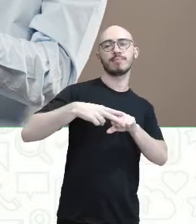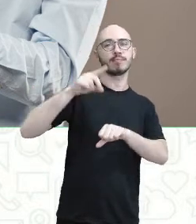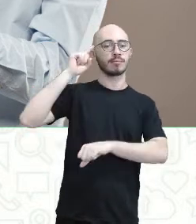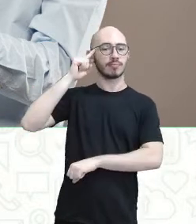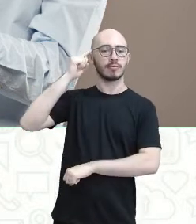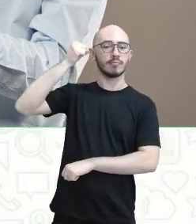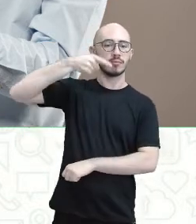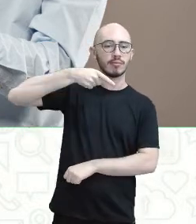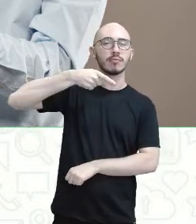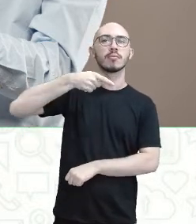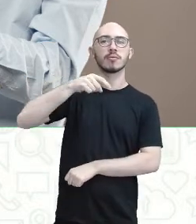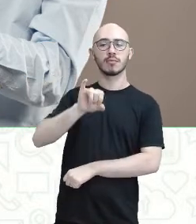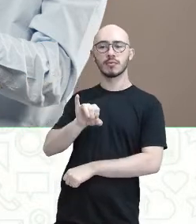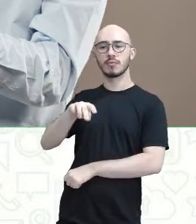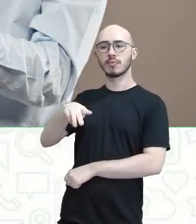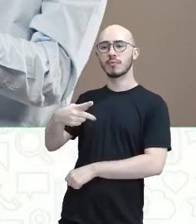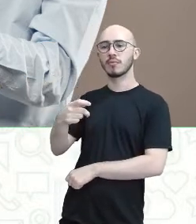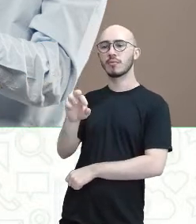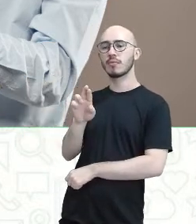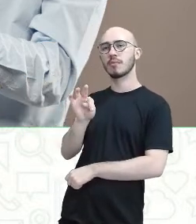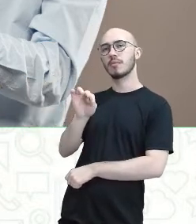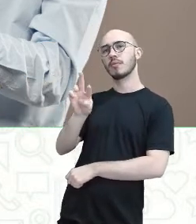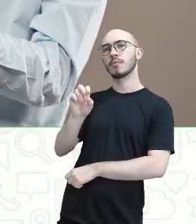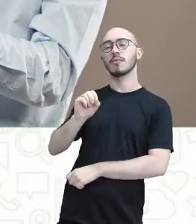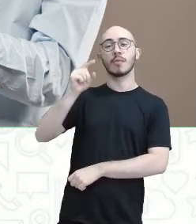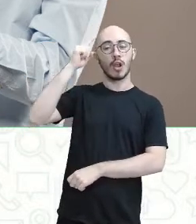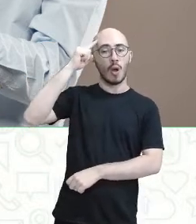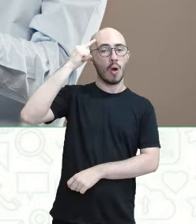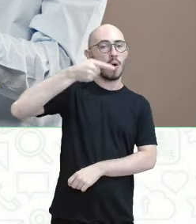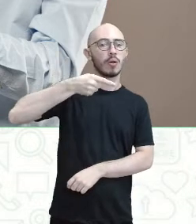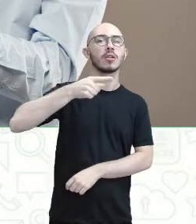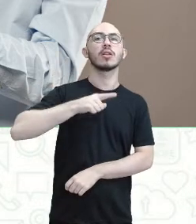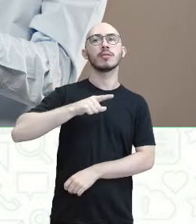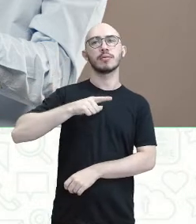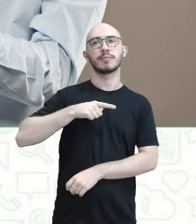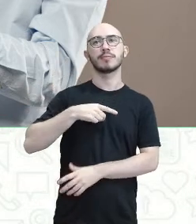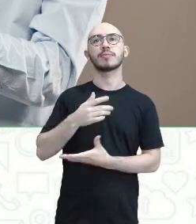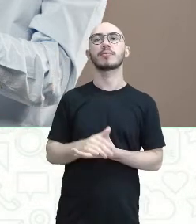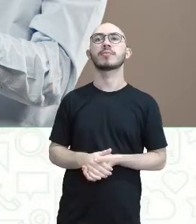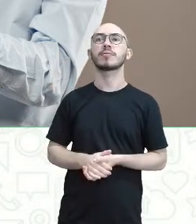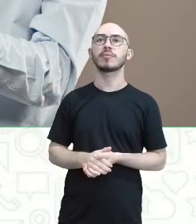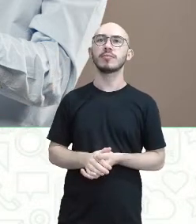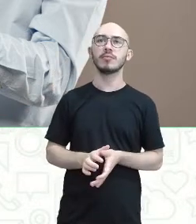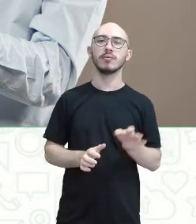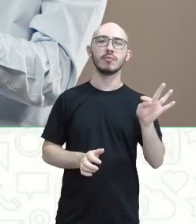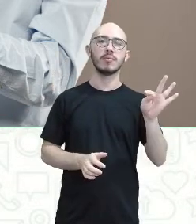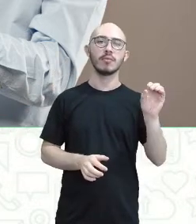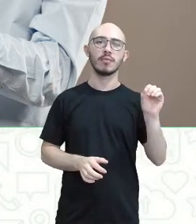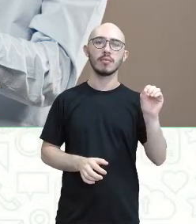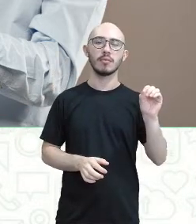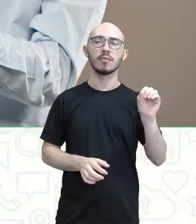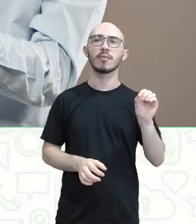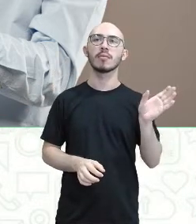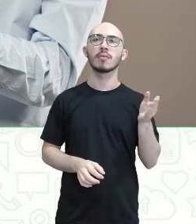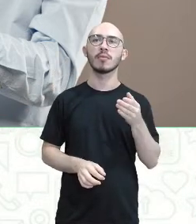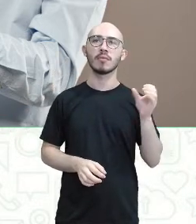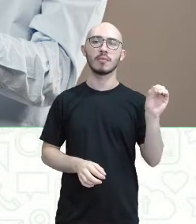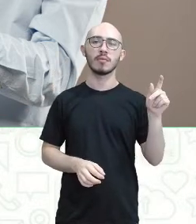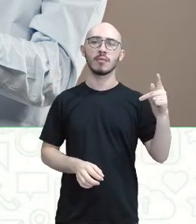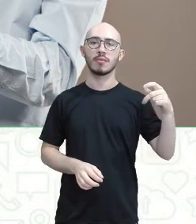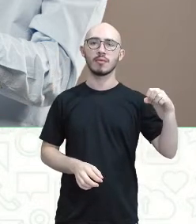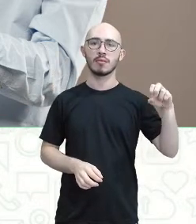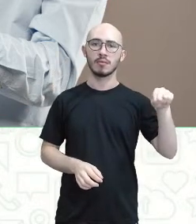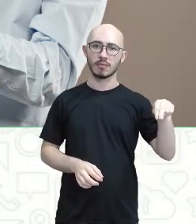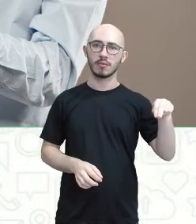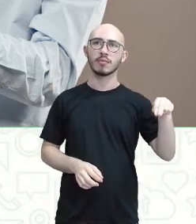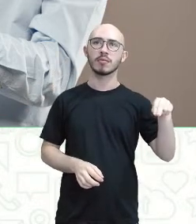imperativo. Ou seja, a forma de você dar ordem com o verbo. Então, o que era, por exemplo, to open, que é abrir, ou seja, o to é o